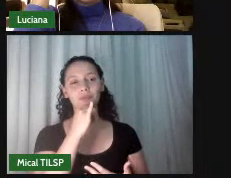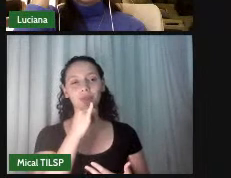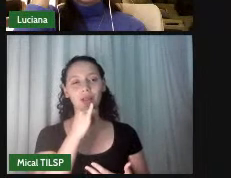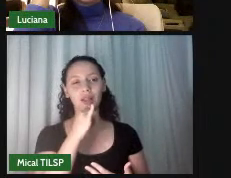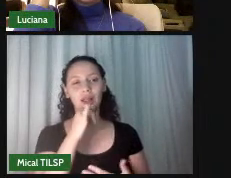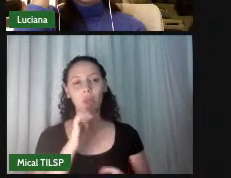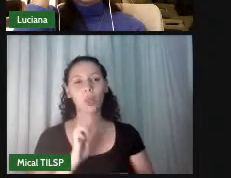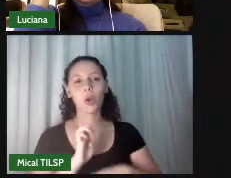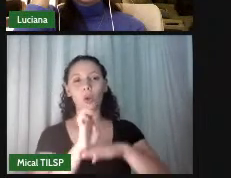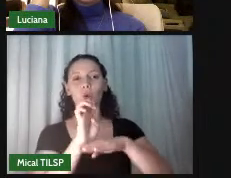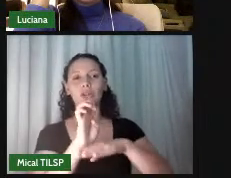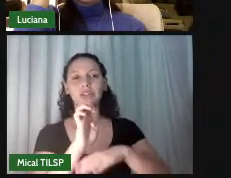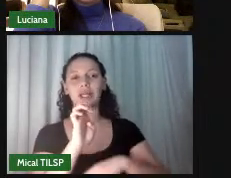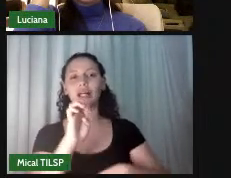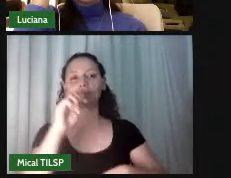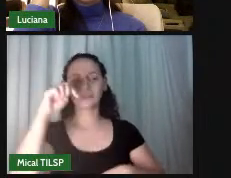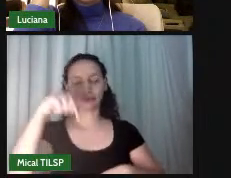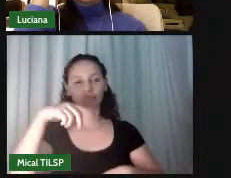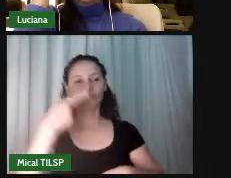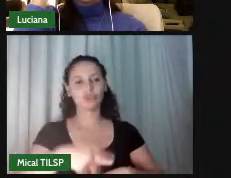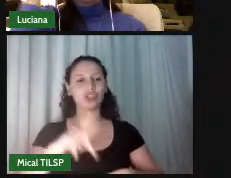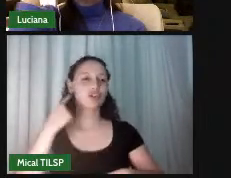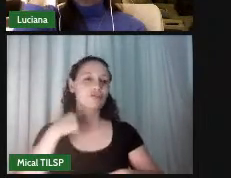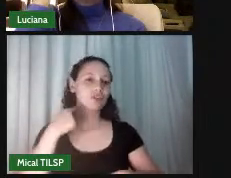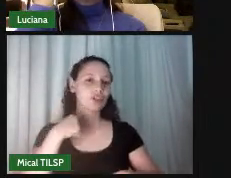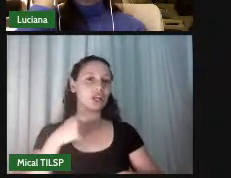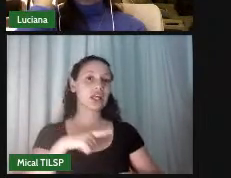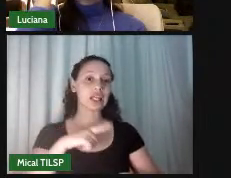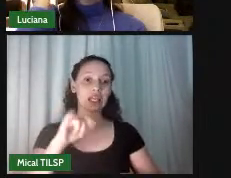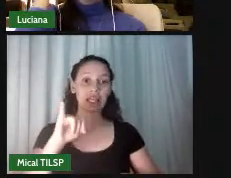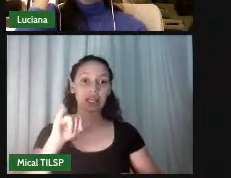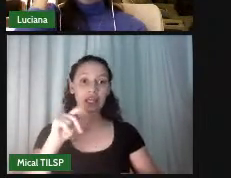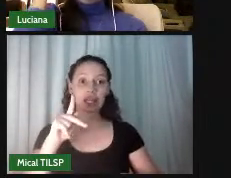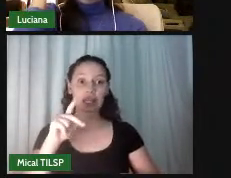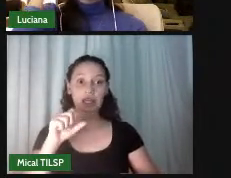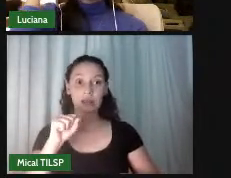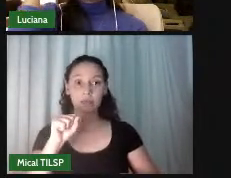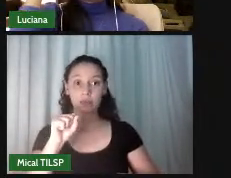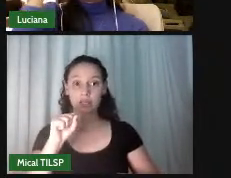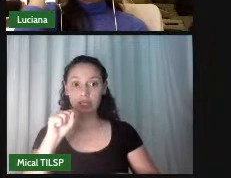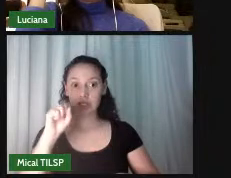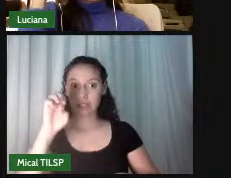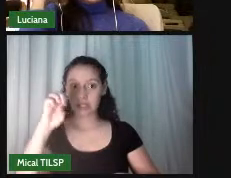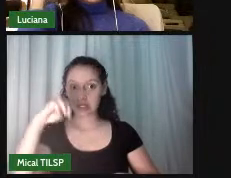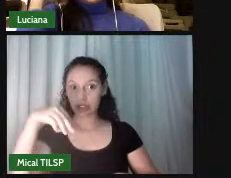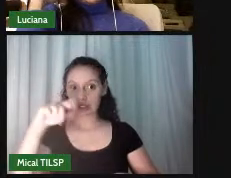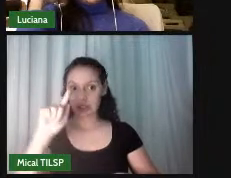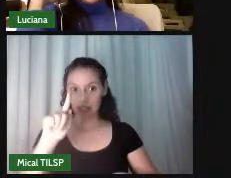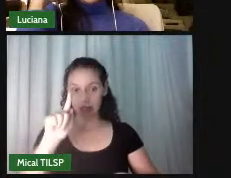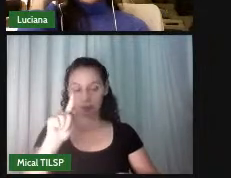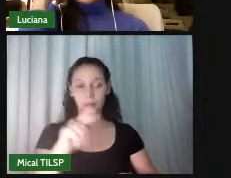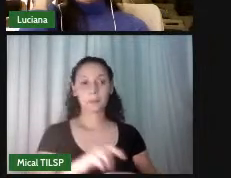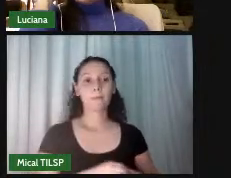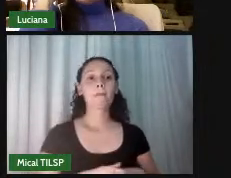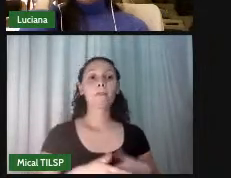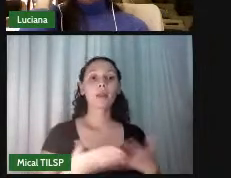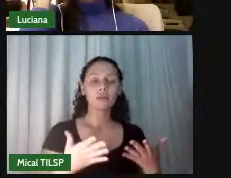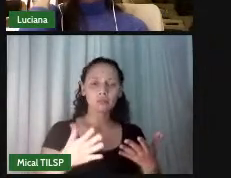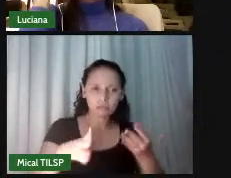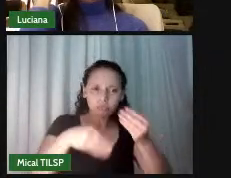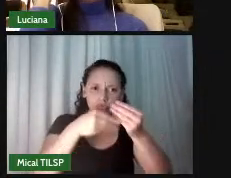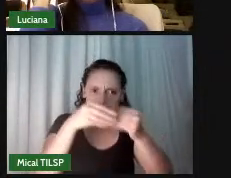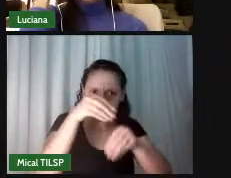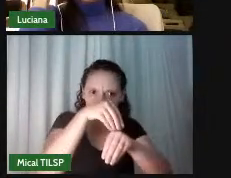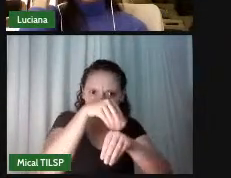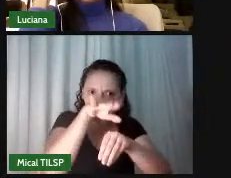é o IPSENG, tá? E aí já fica até uma ressalva para os alunos, né, como de repente,